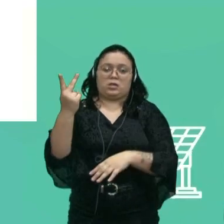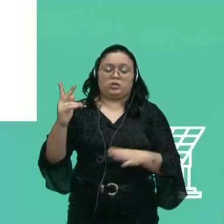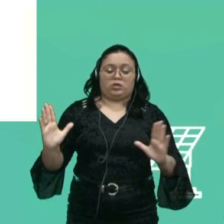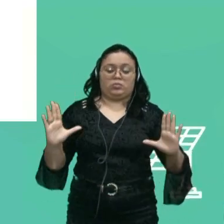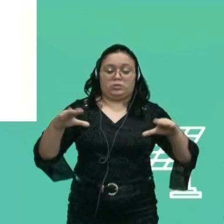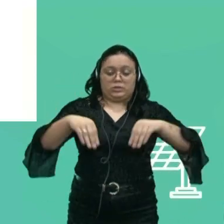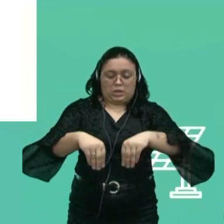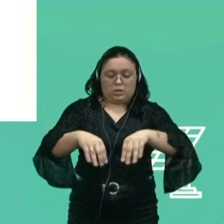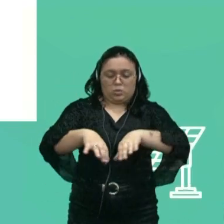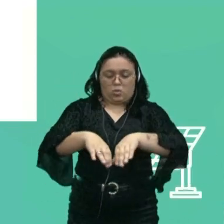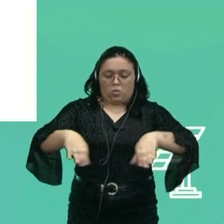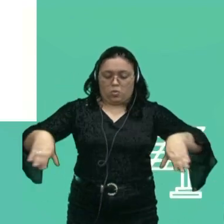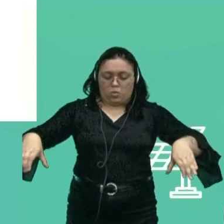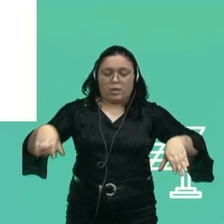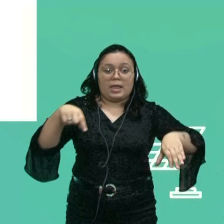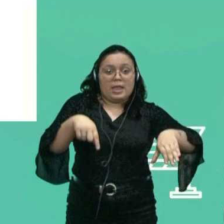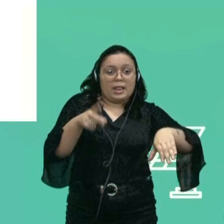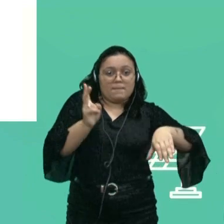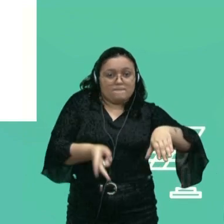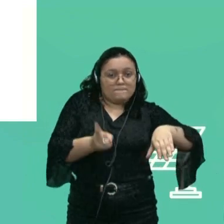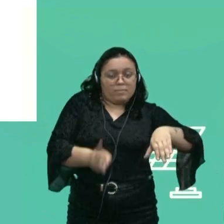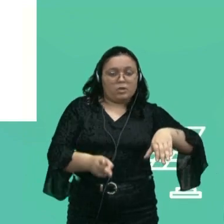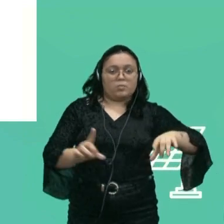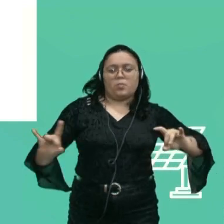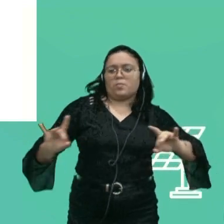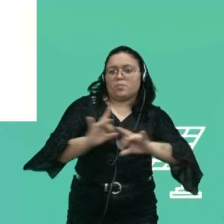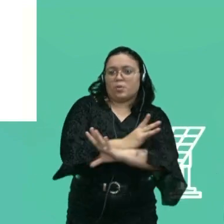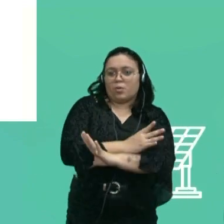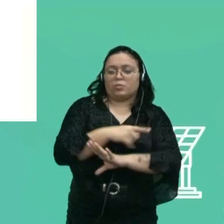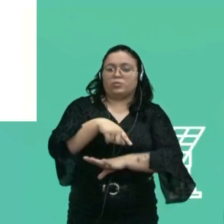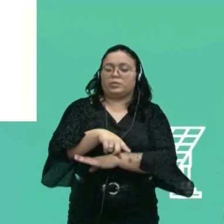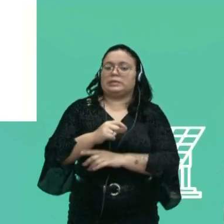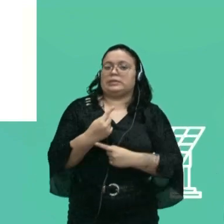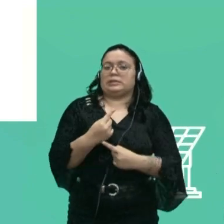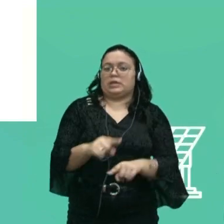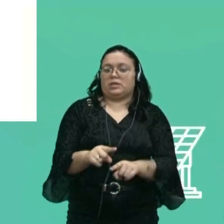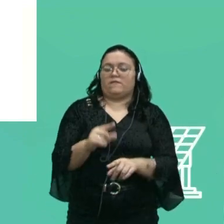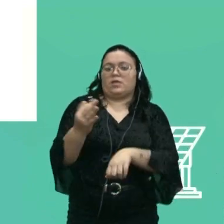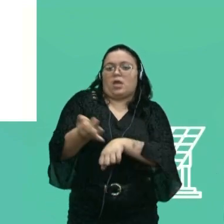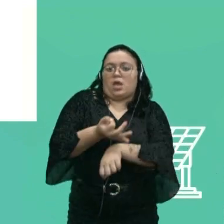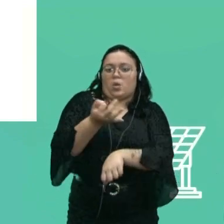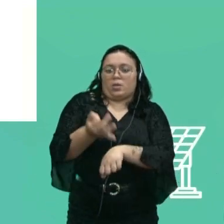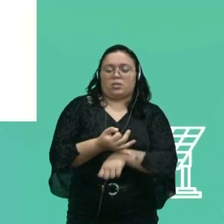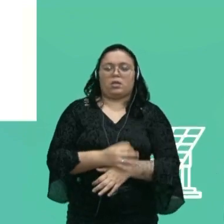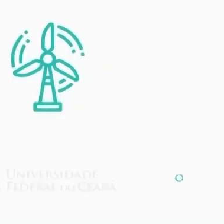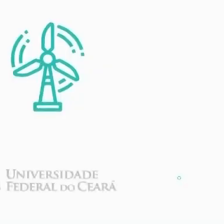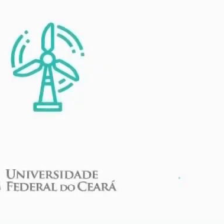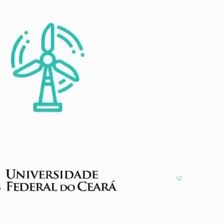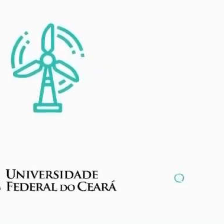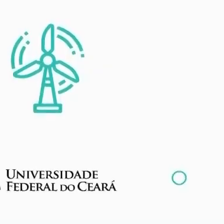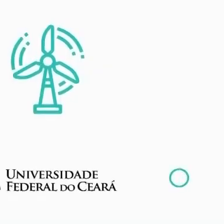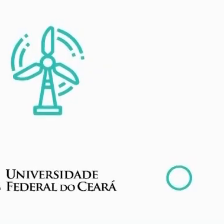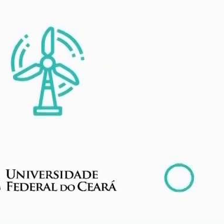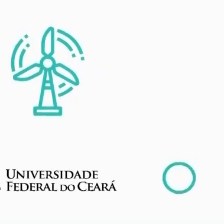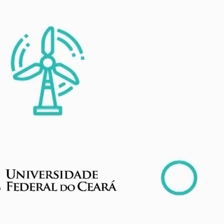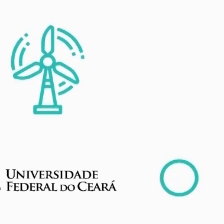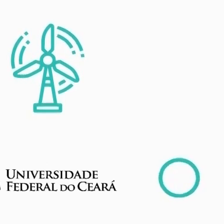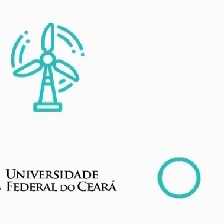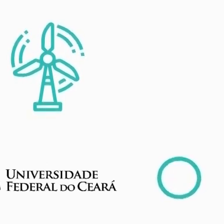hidrogênio, para que a rede esteja pronta para esse desafio. Obrigado pela atenção.